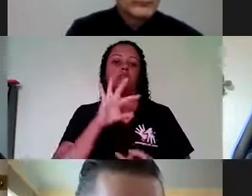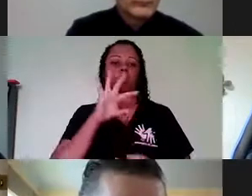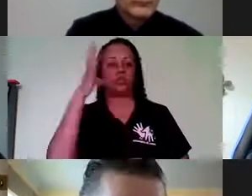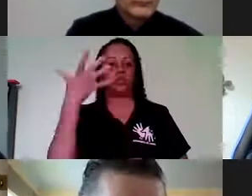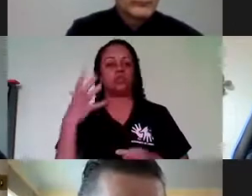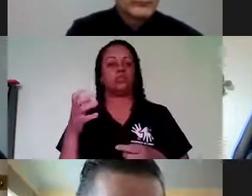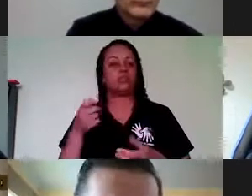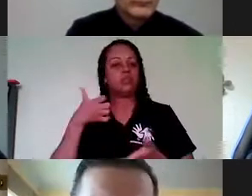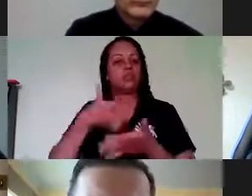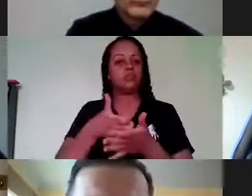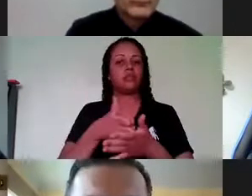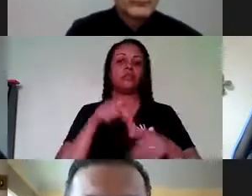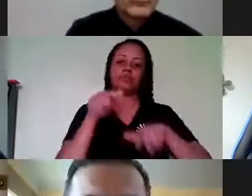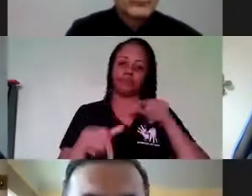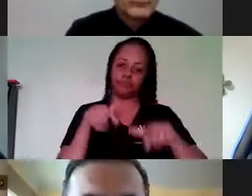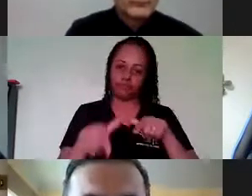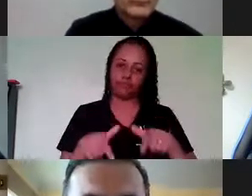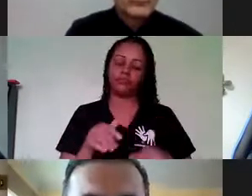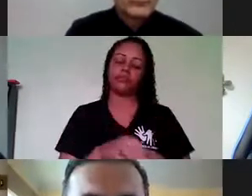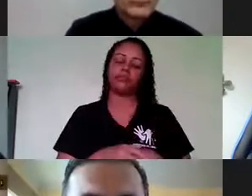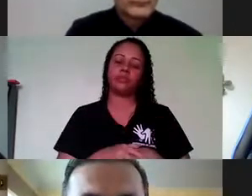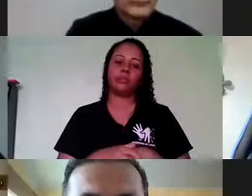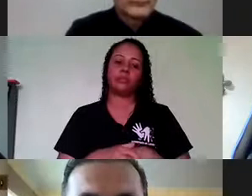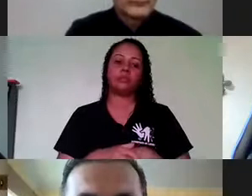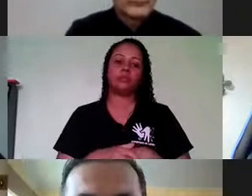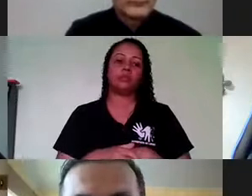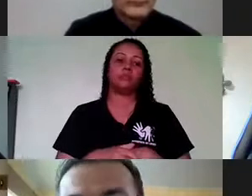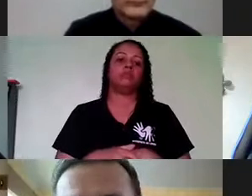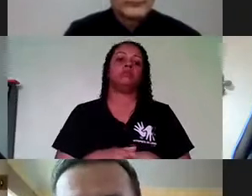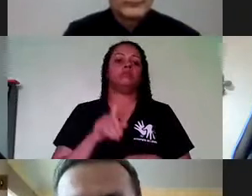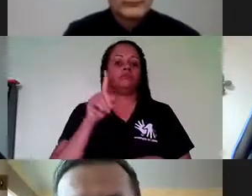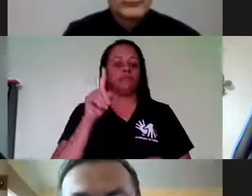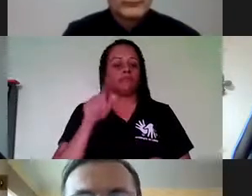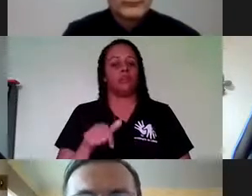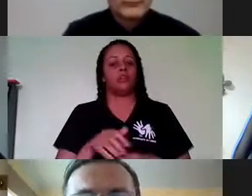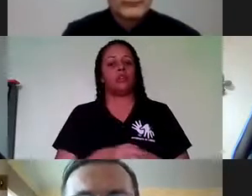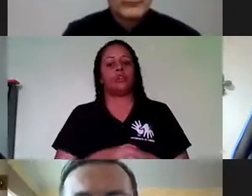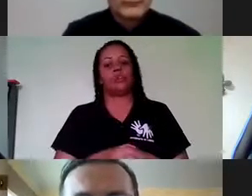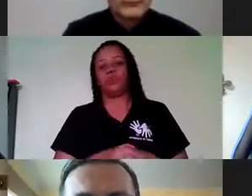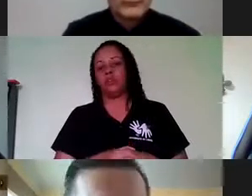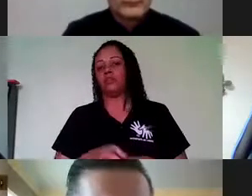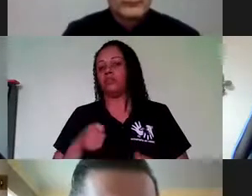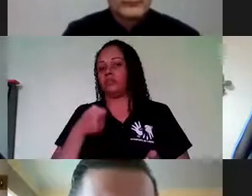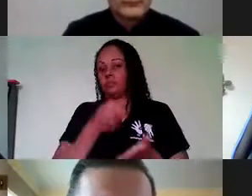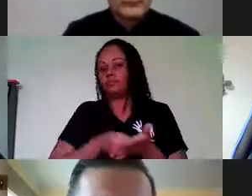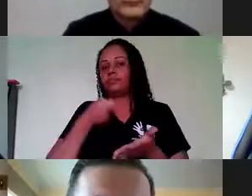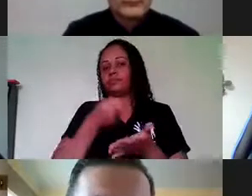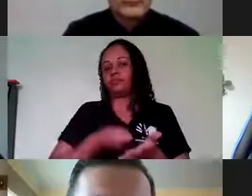trabalho. Então, é uma causa que é inerente também à luta sindical, né?